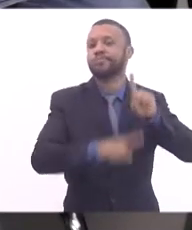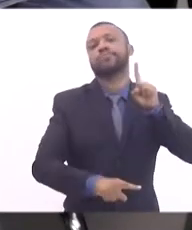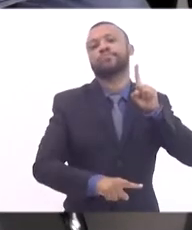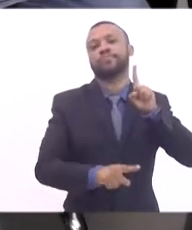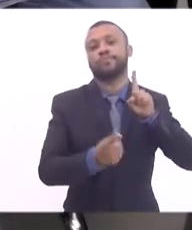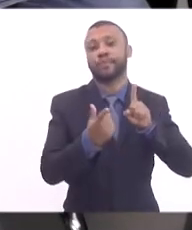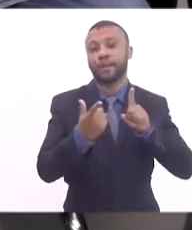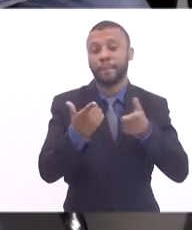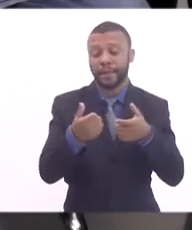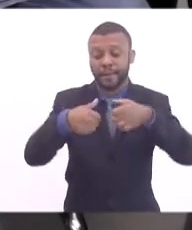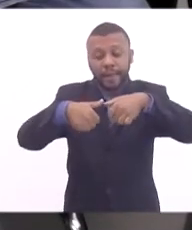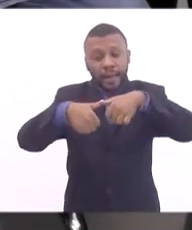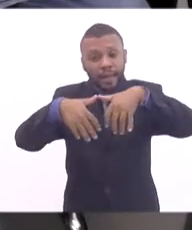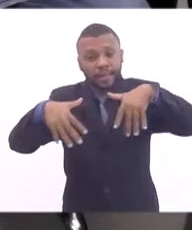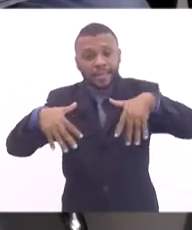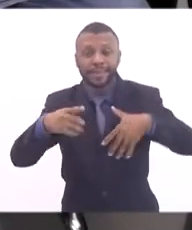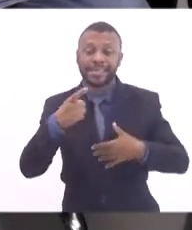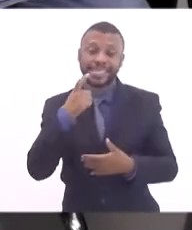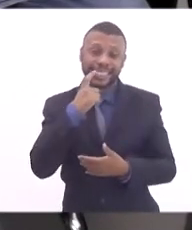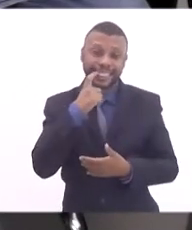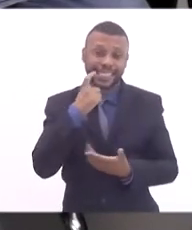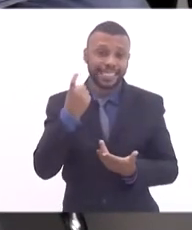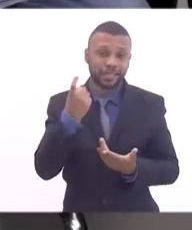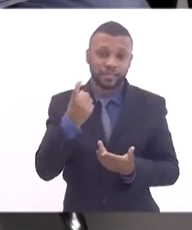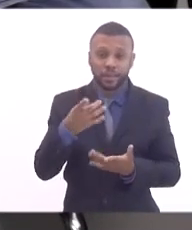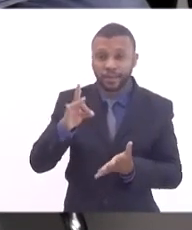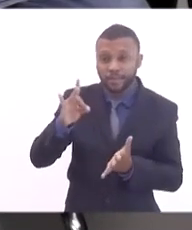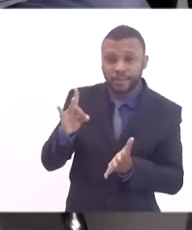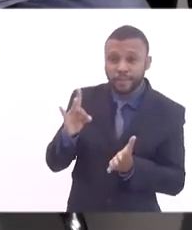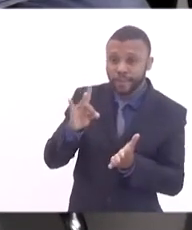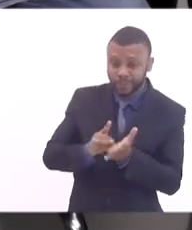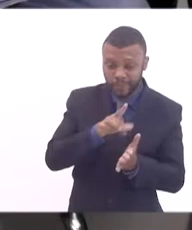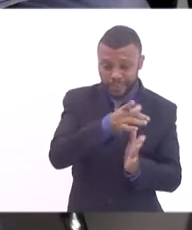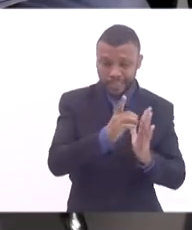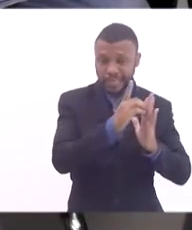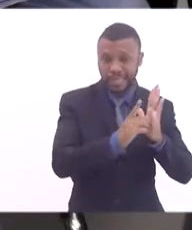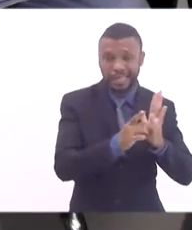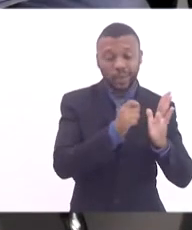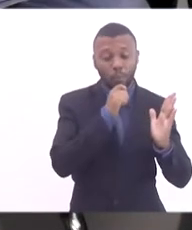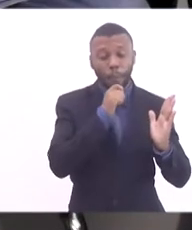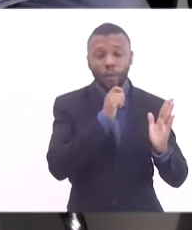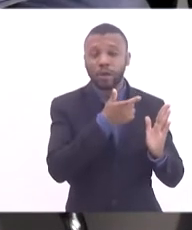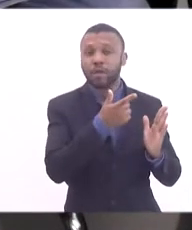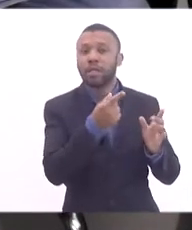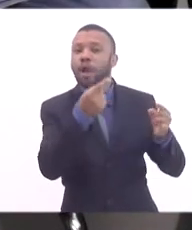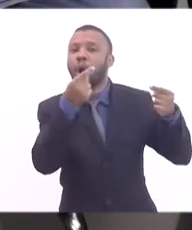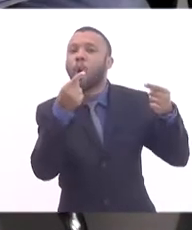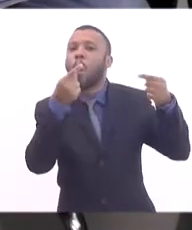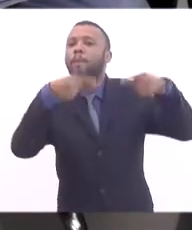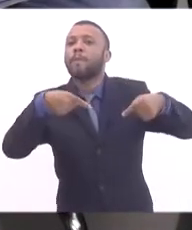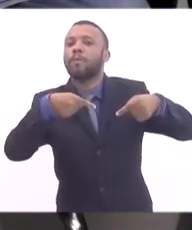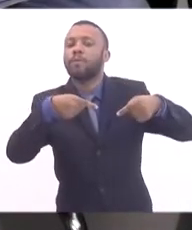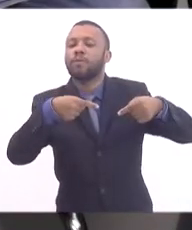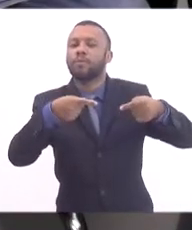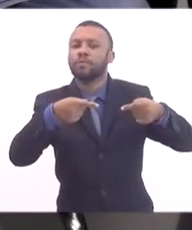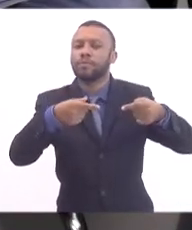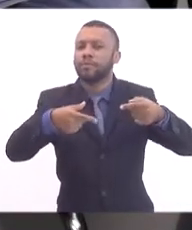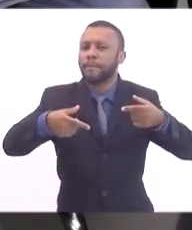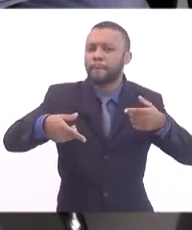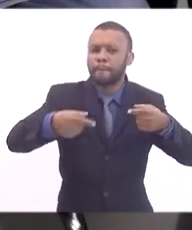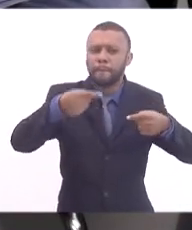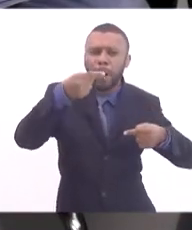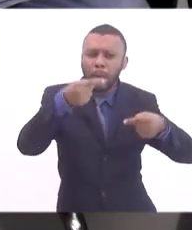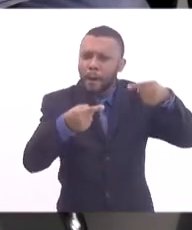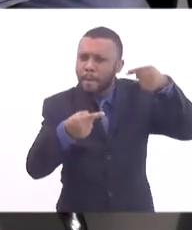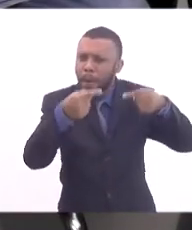cadeia do plástico ele realmente não trouxe é competitividade então é